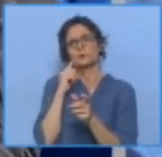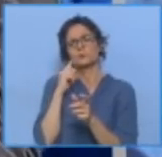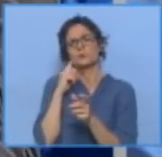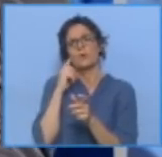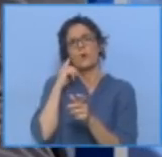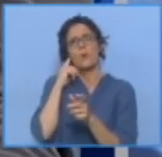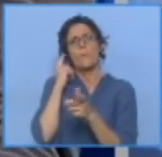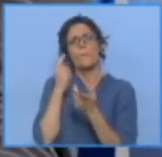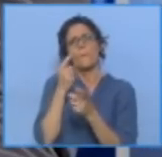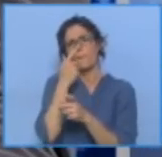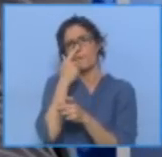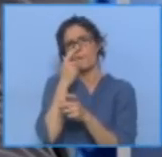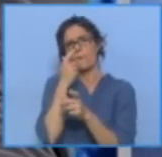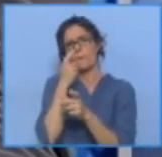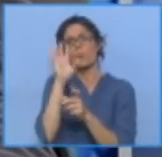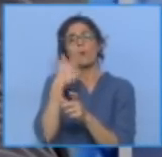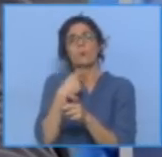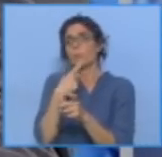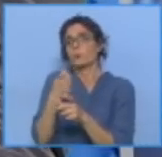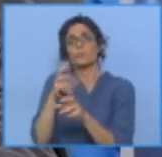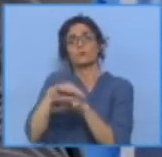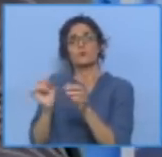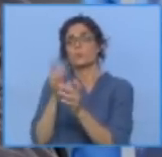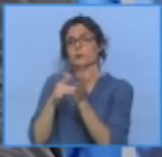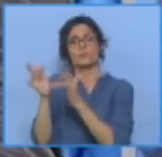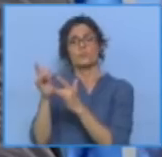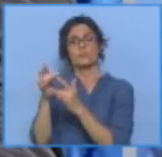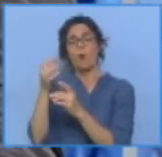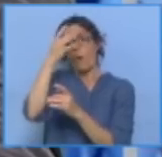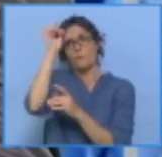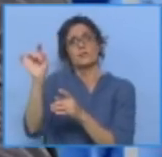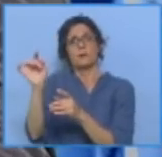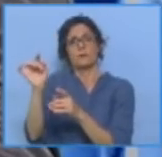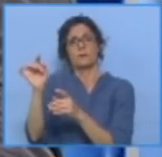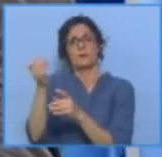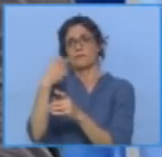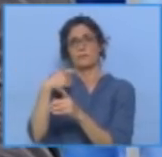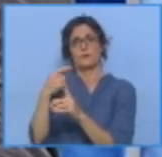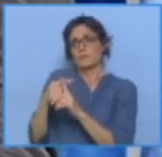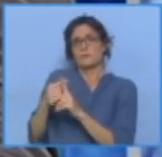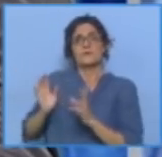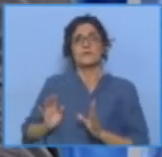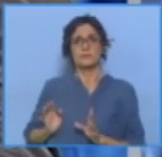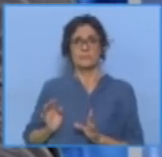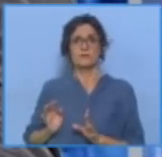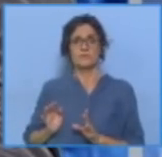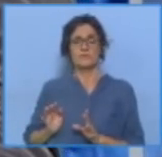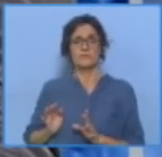opinião basicamente é positiva. Quer dizer, olha, outro dia estive aqui também num programa, era outra coisa, mas